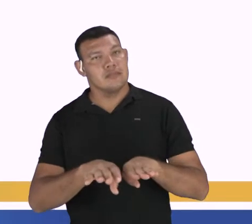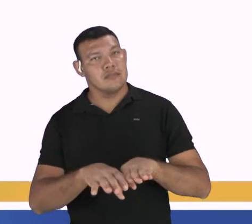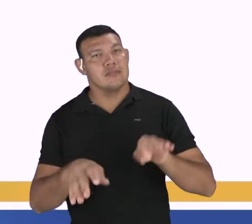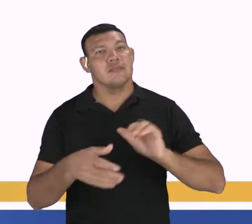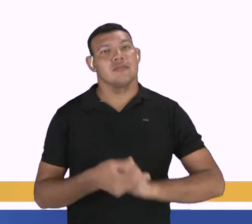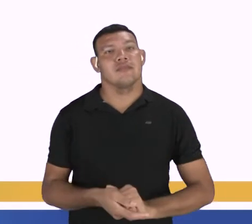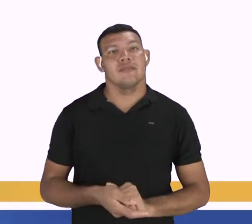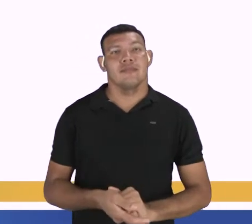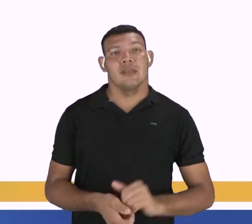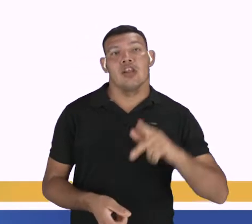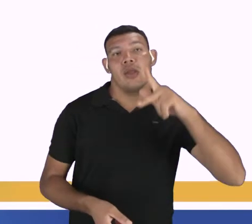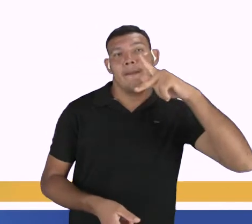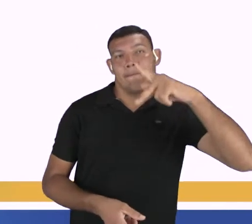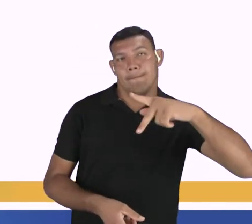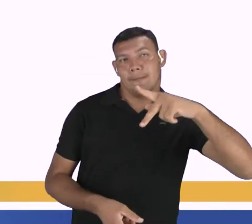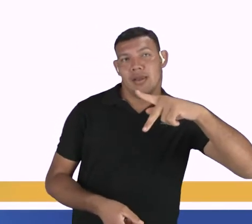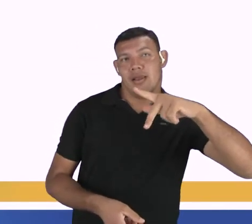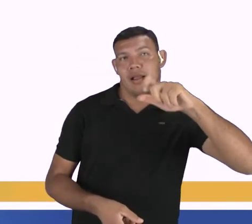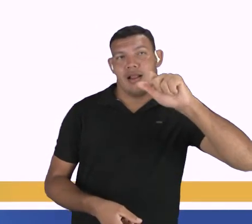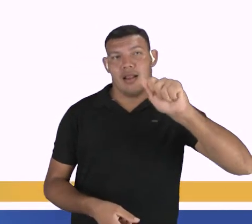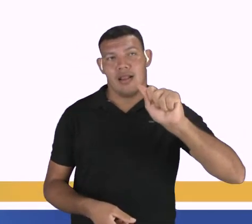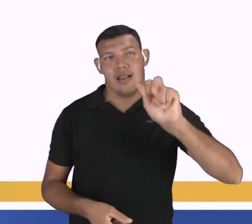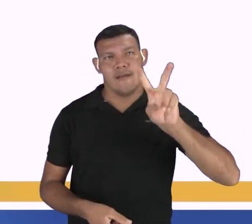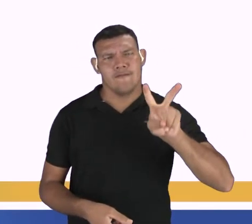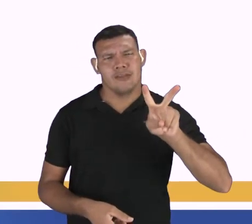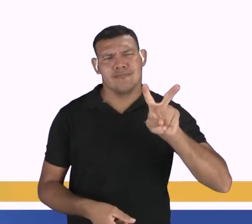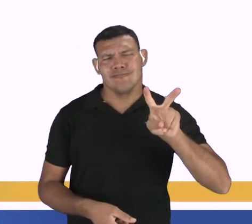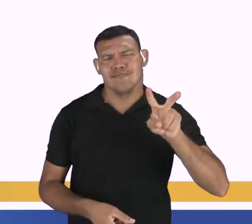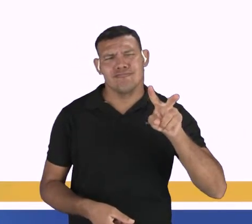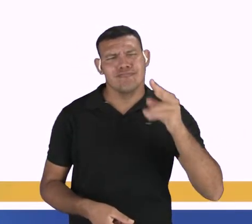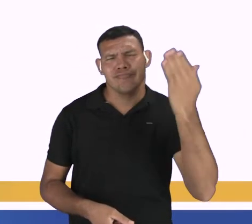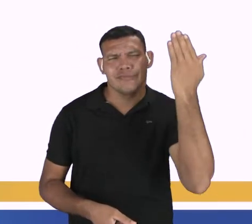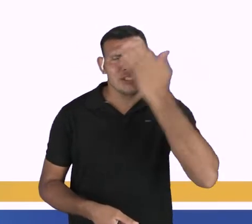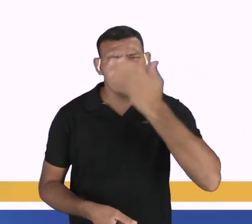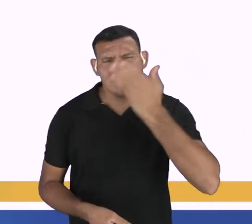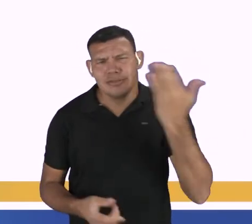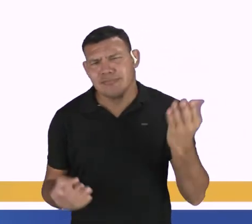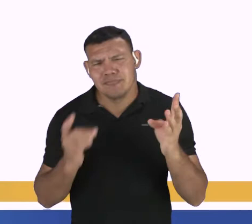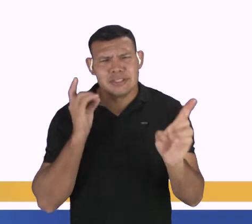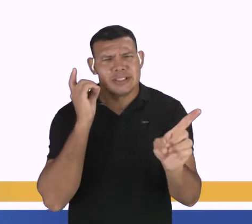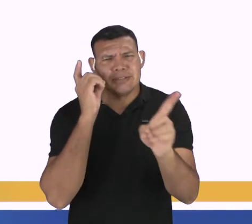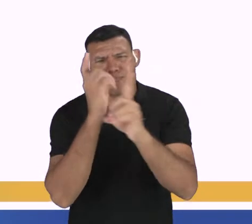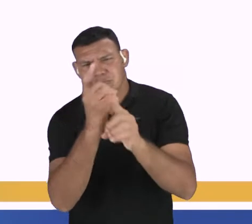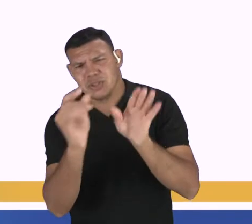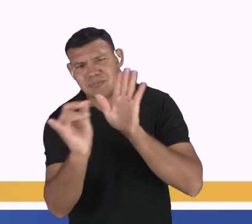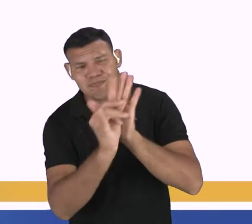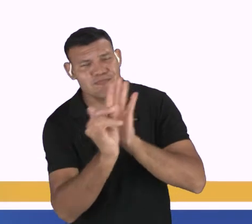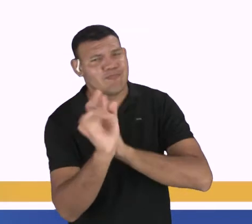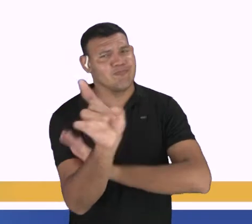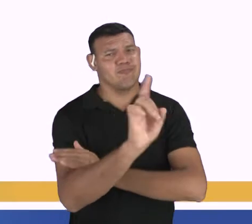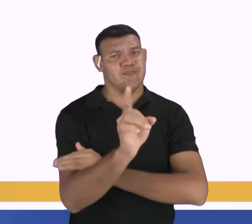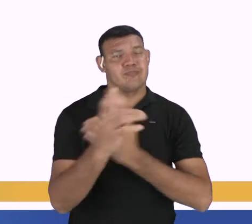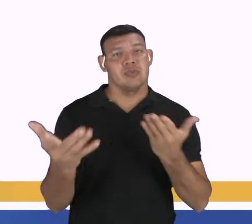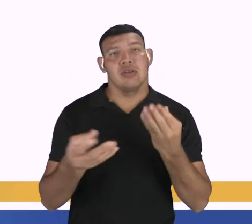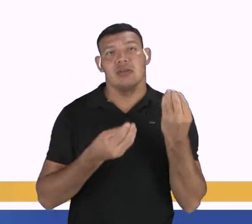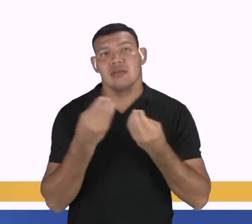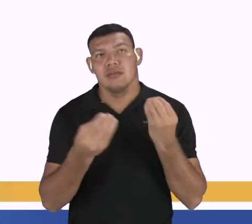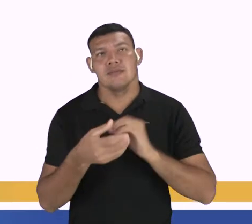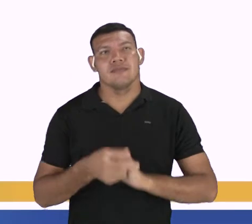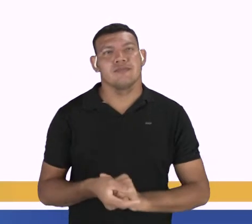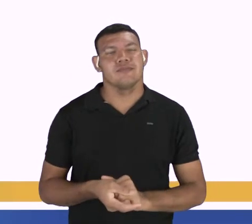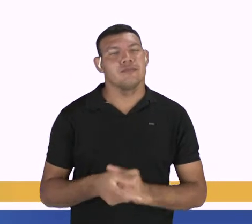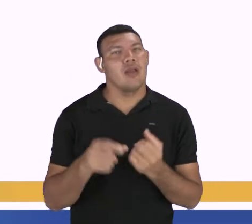ângulo PAV. Professor, eu não consigo identificar porque que esse ângulo ele mede 90 graus. Nesse caso